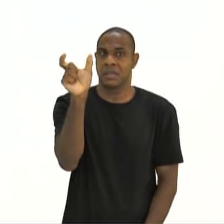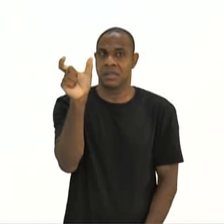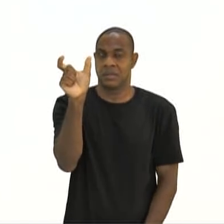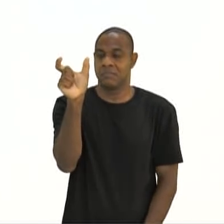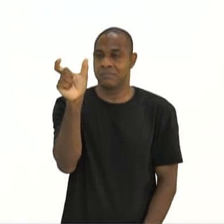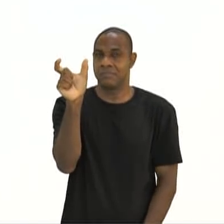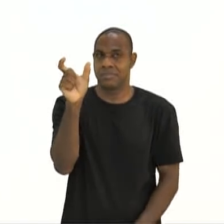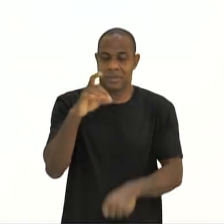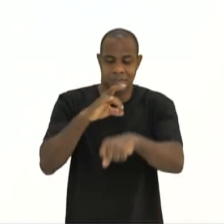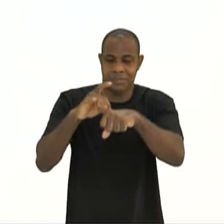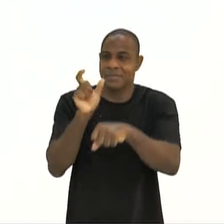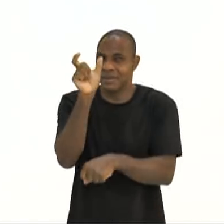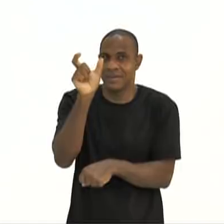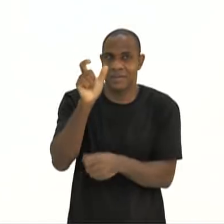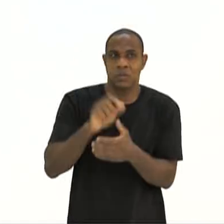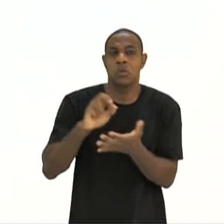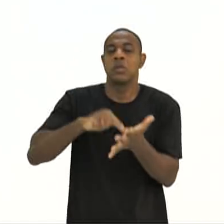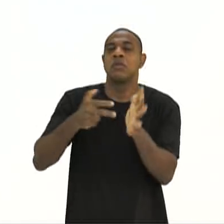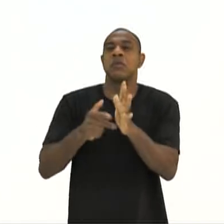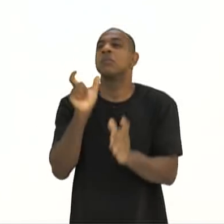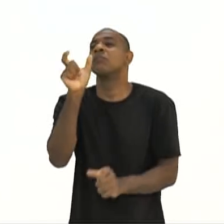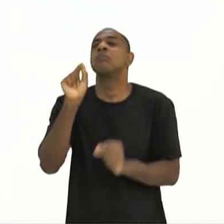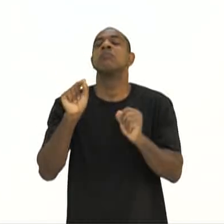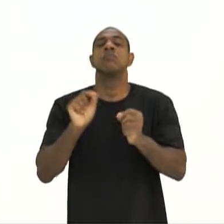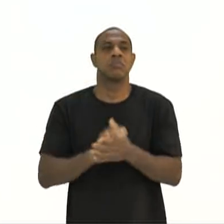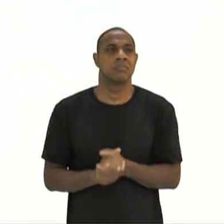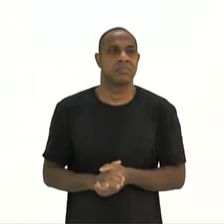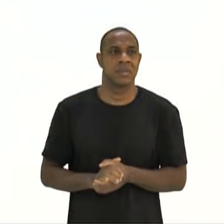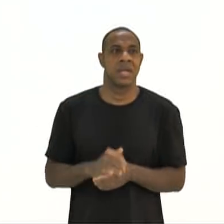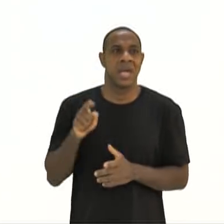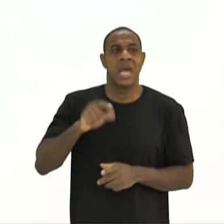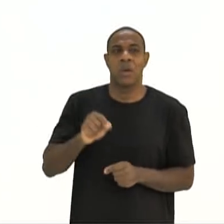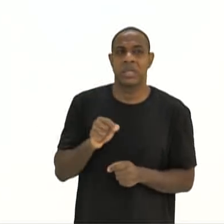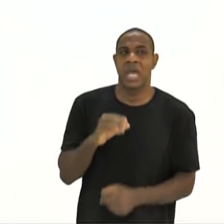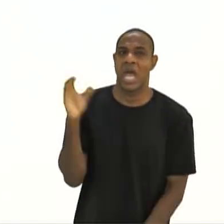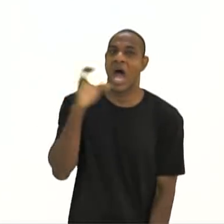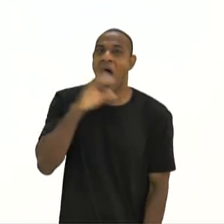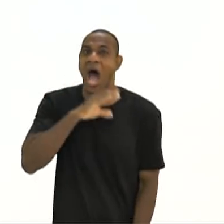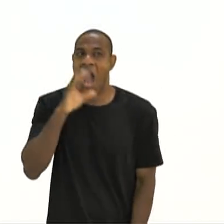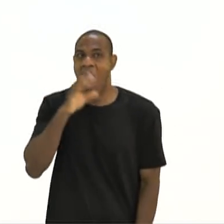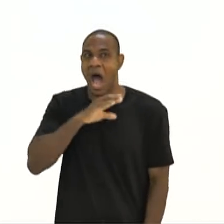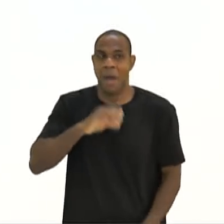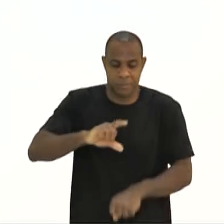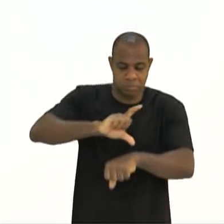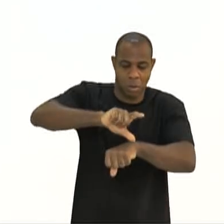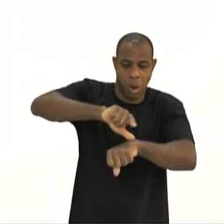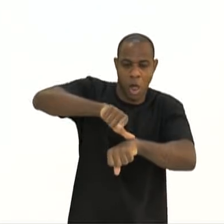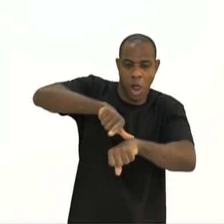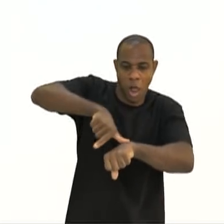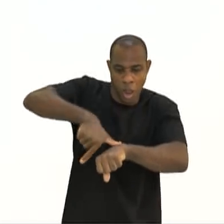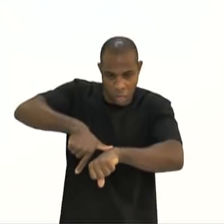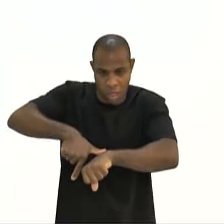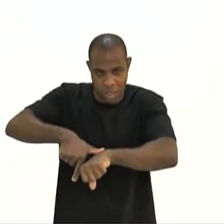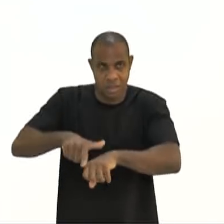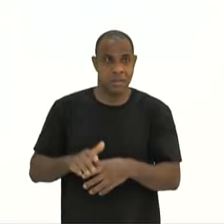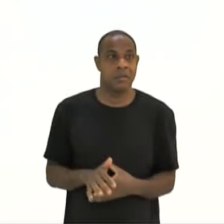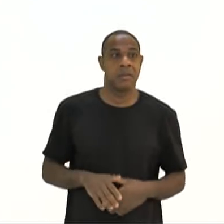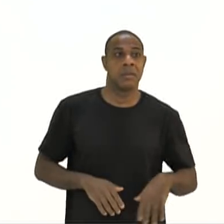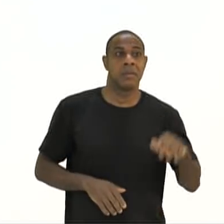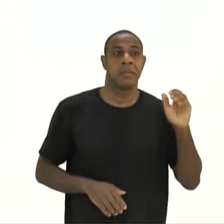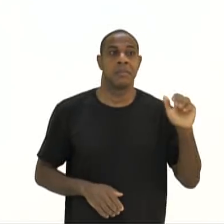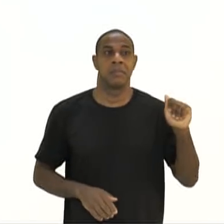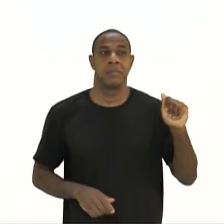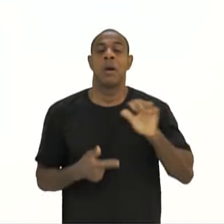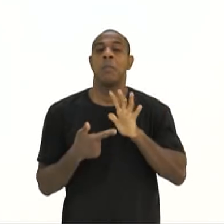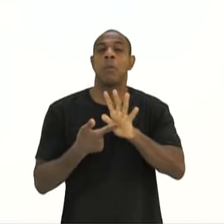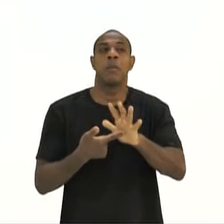voracidade. Alternativa A, enfatiza a rapidez com que o tempo devora as horas da existência humana. B, revela o